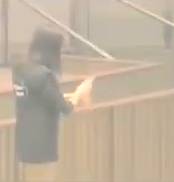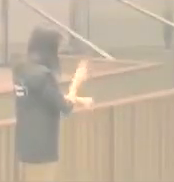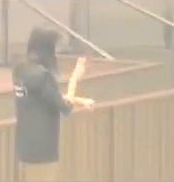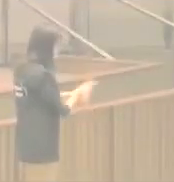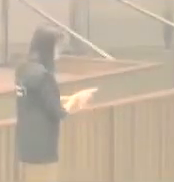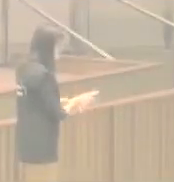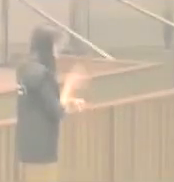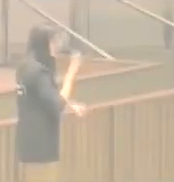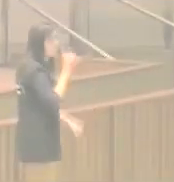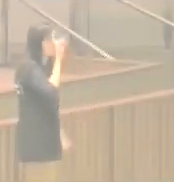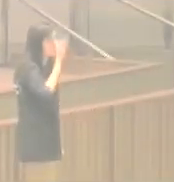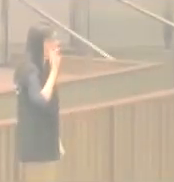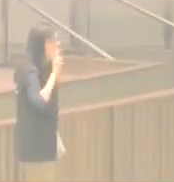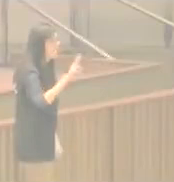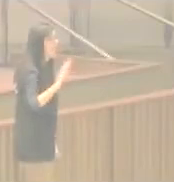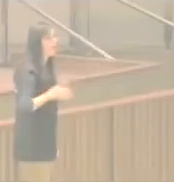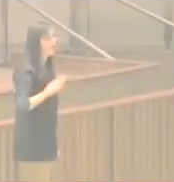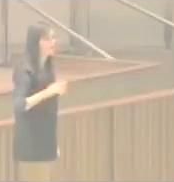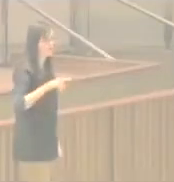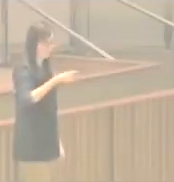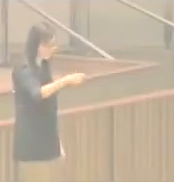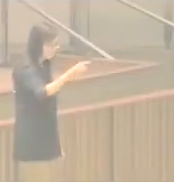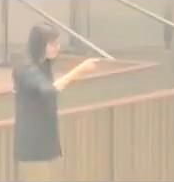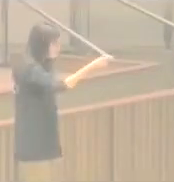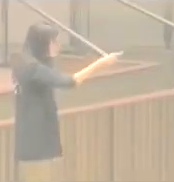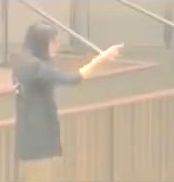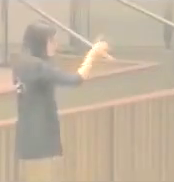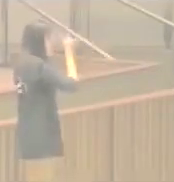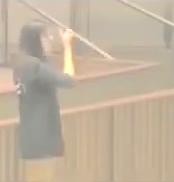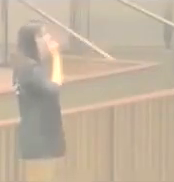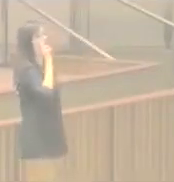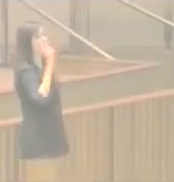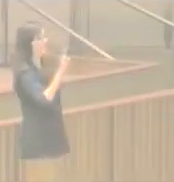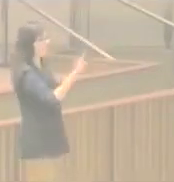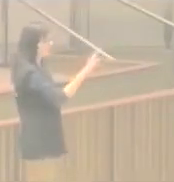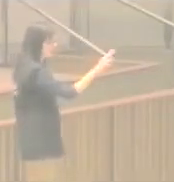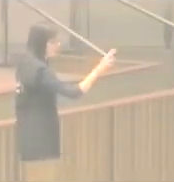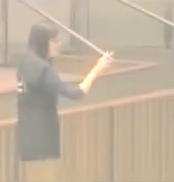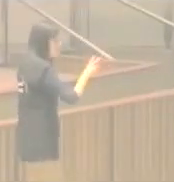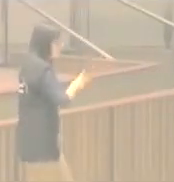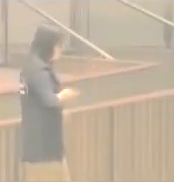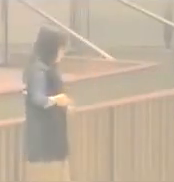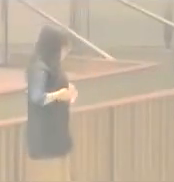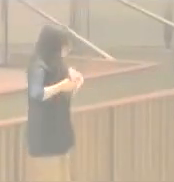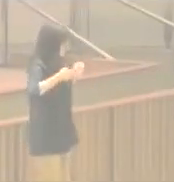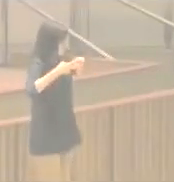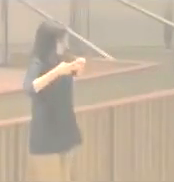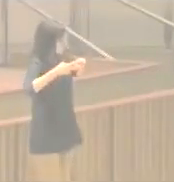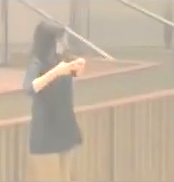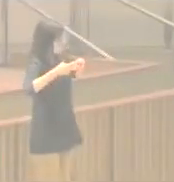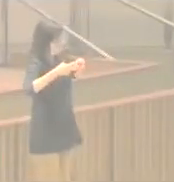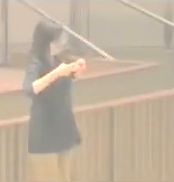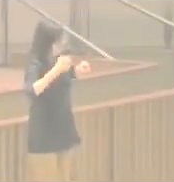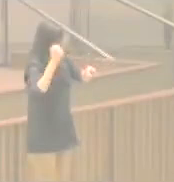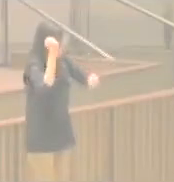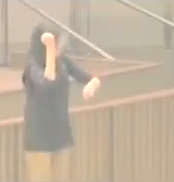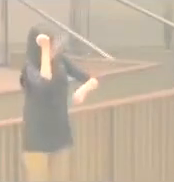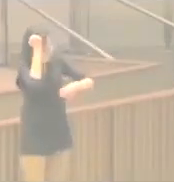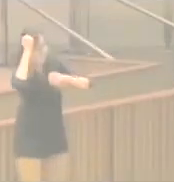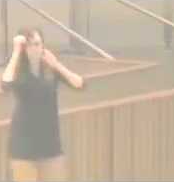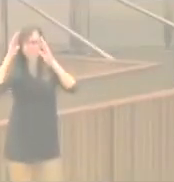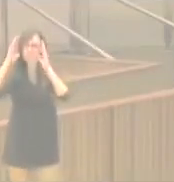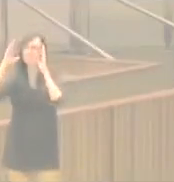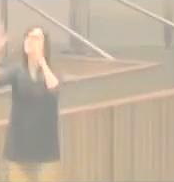das pessoas, de nós, esse movimento na direção de deixar Deus